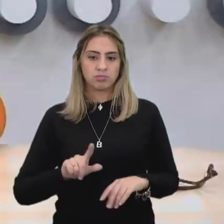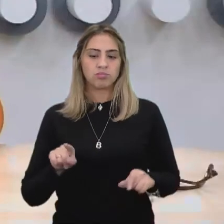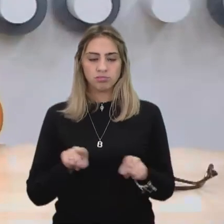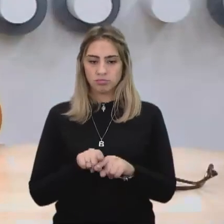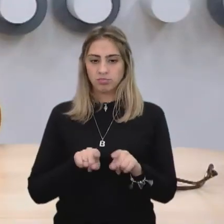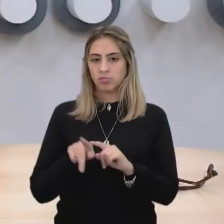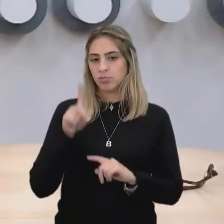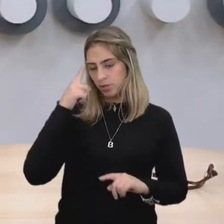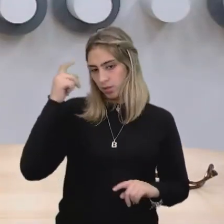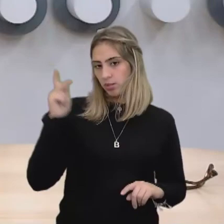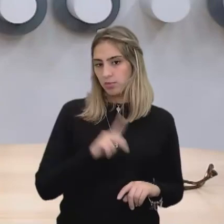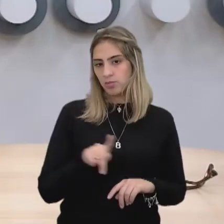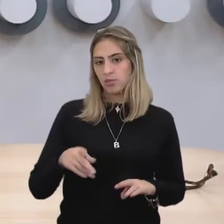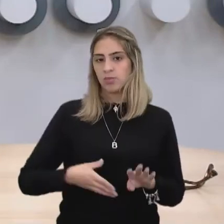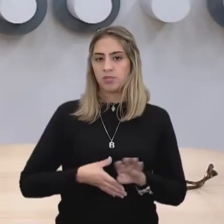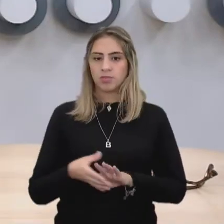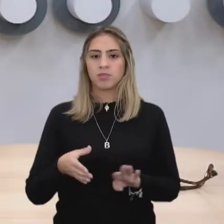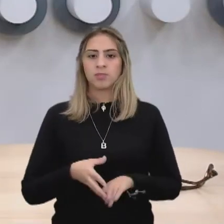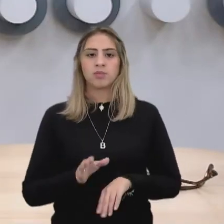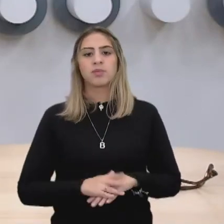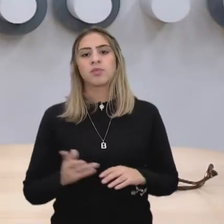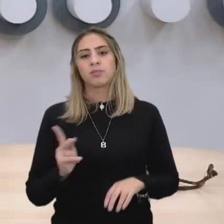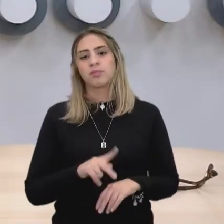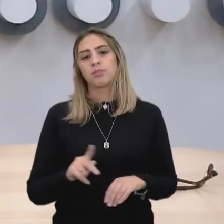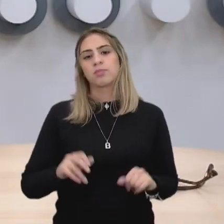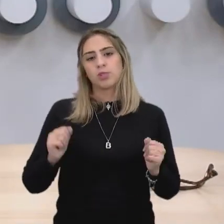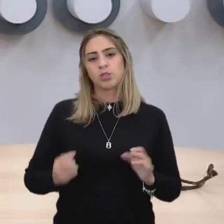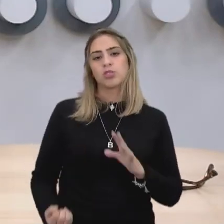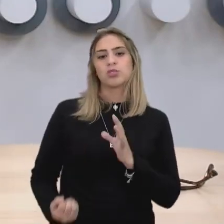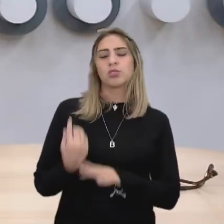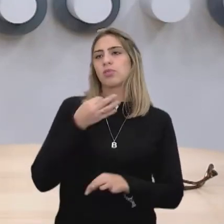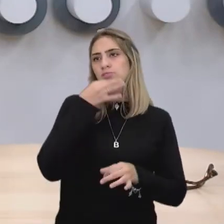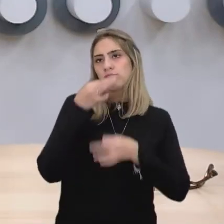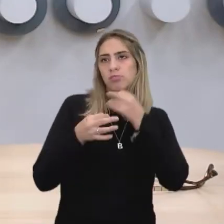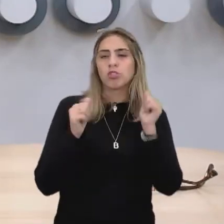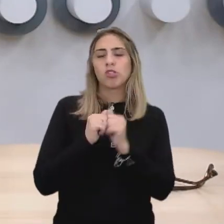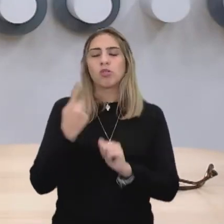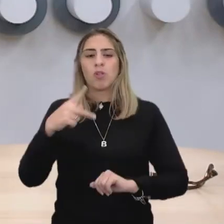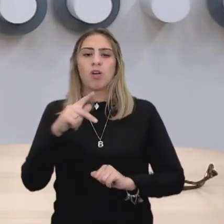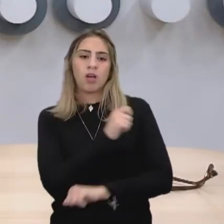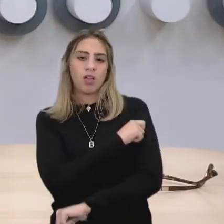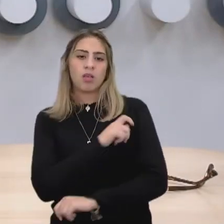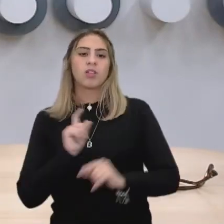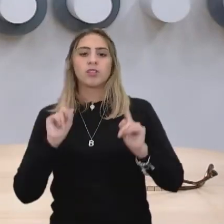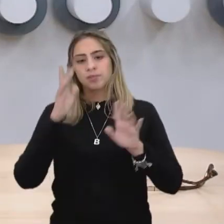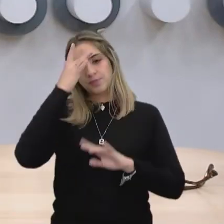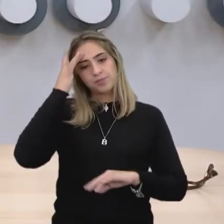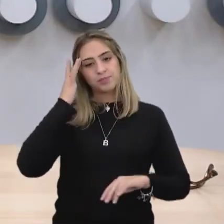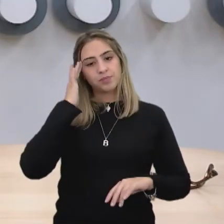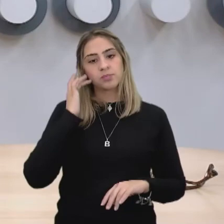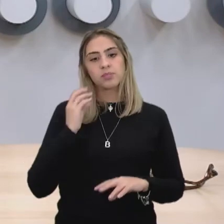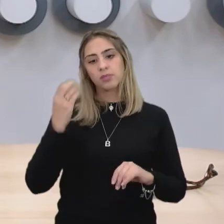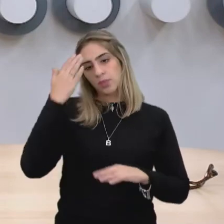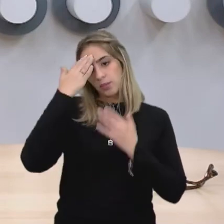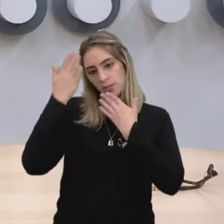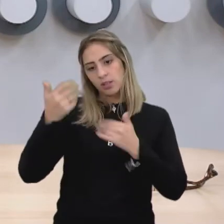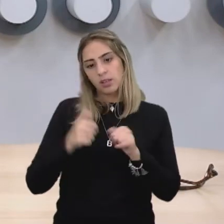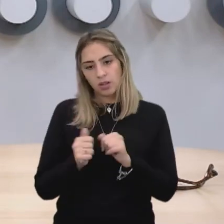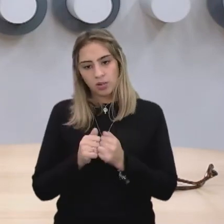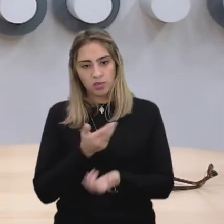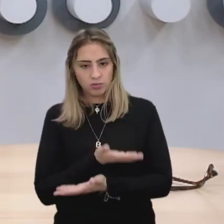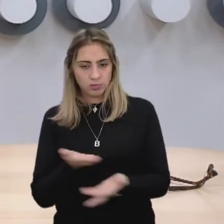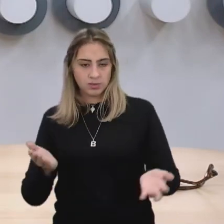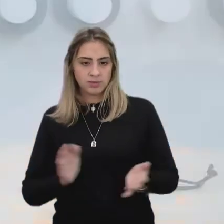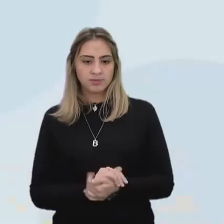do professor, que é uma orientação. Então o professor pode criar critérios aí junto com seus alunos. Certo, galera? Foi muito legal estar aqui com